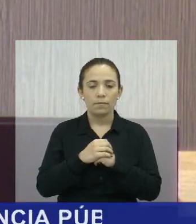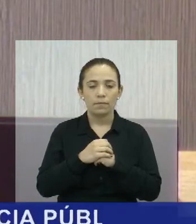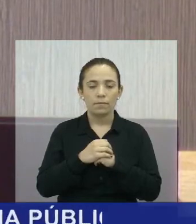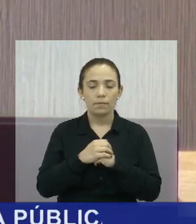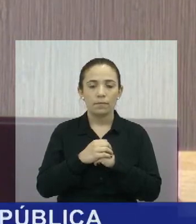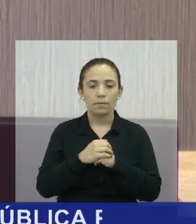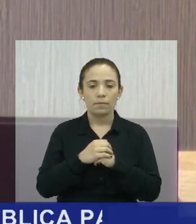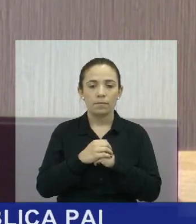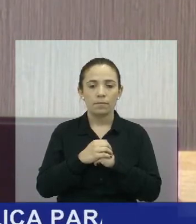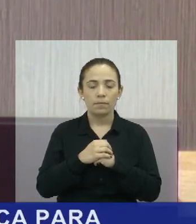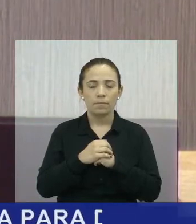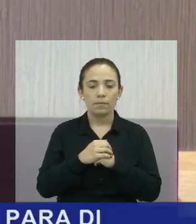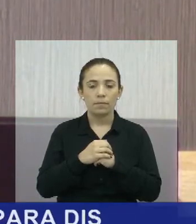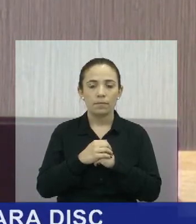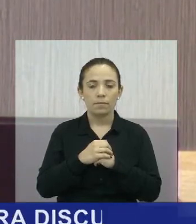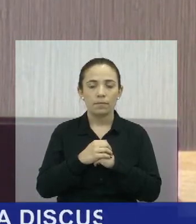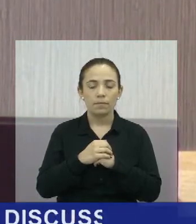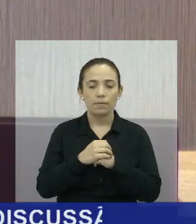Oi?